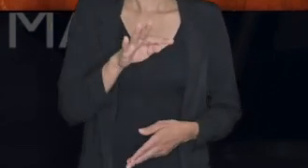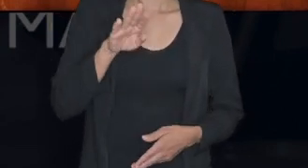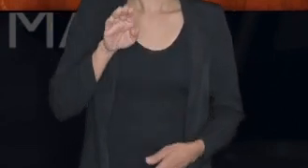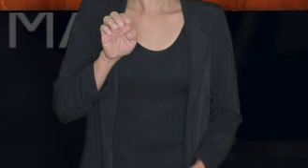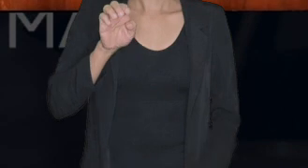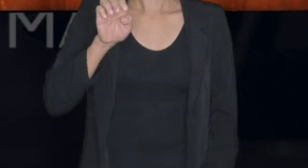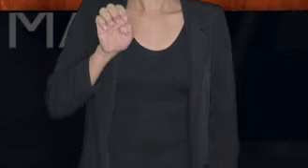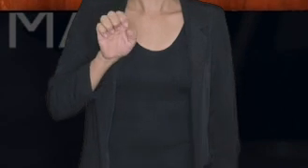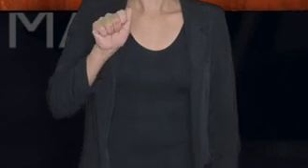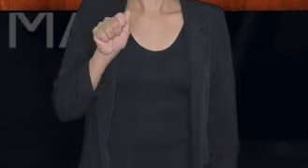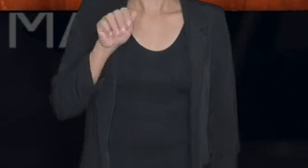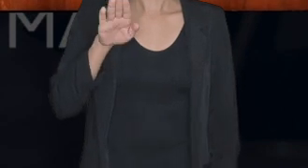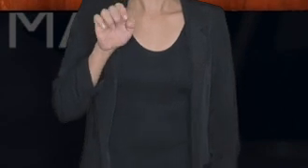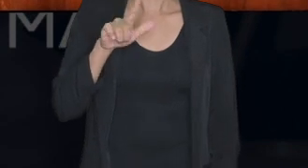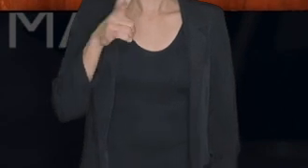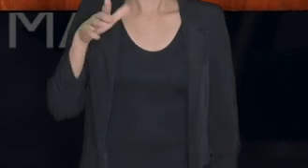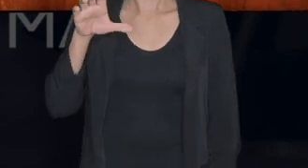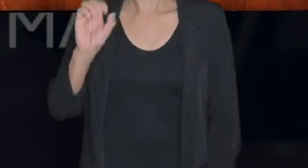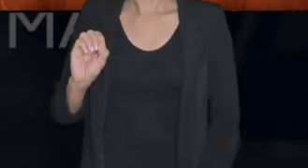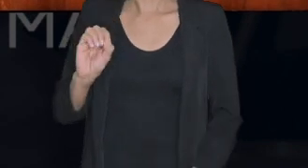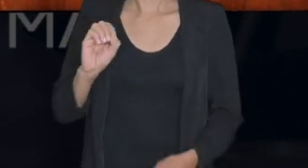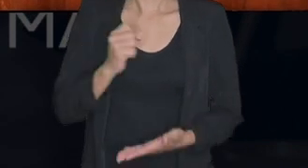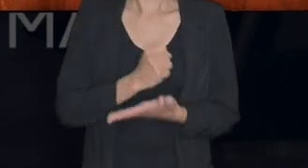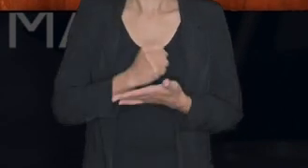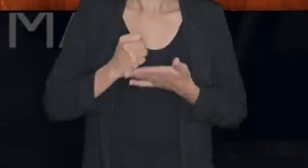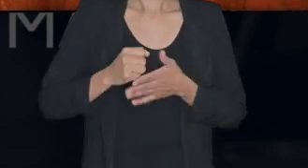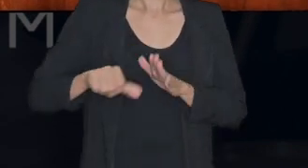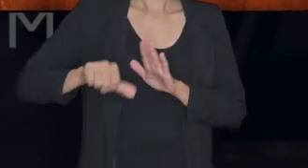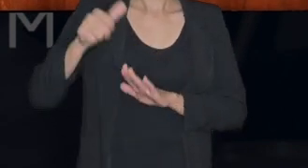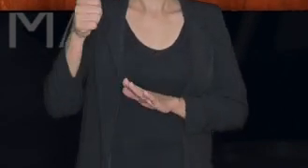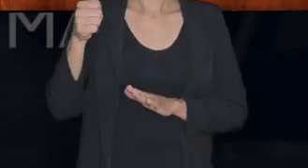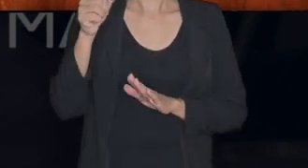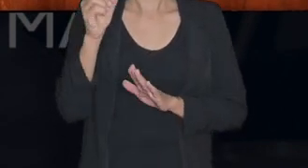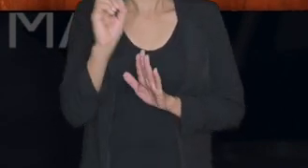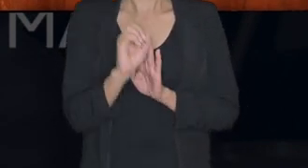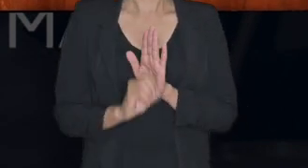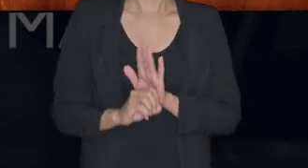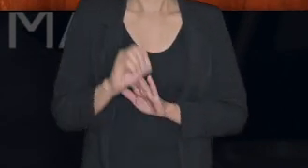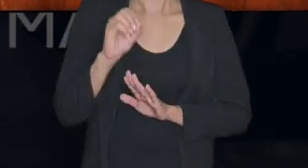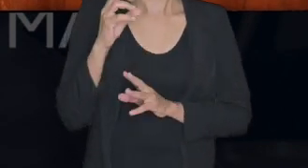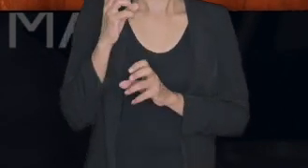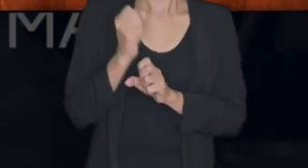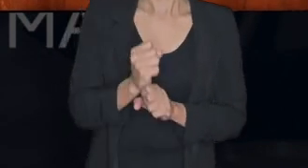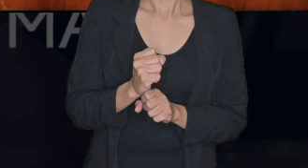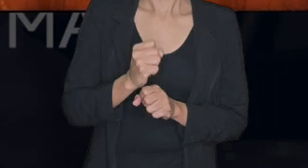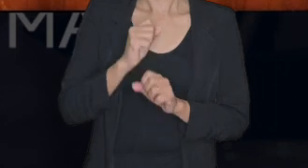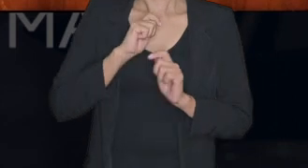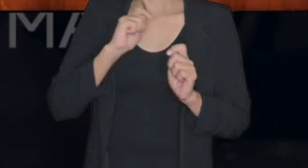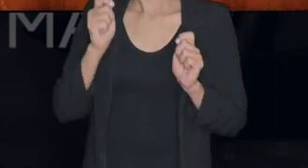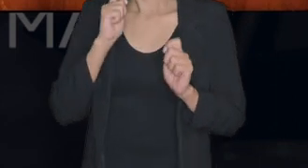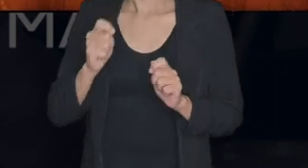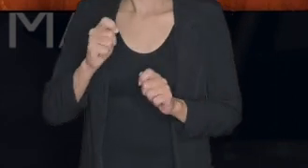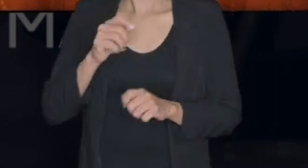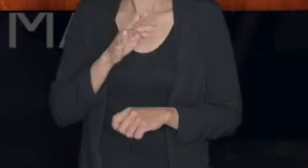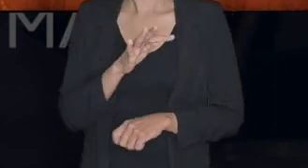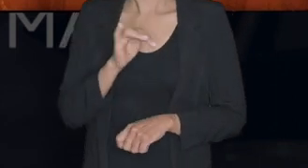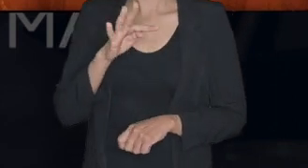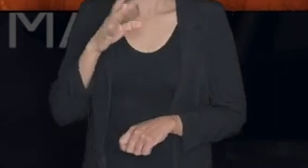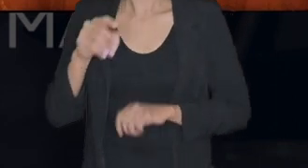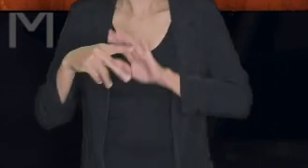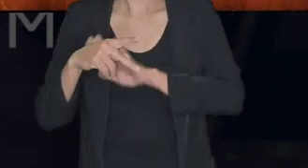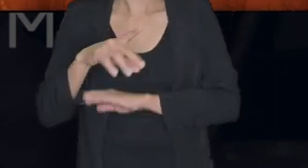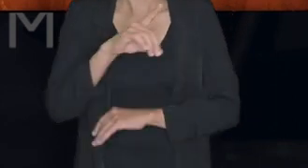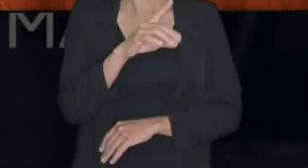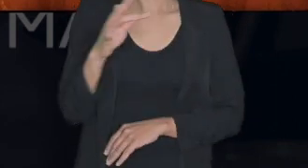de notas, registro civil e protestos de títulos do Distrito Federal, é professor coordenador do curso de pós-graduação